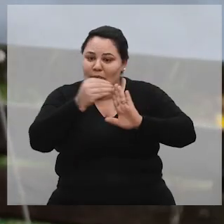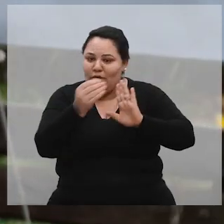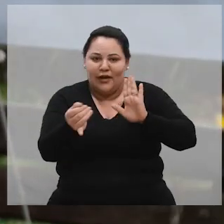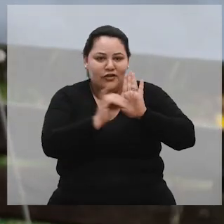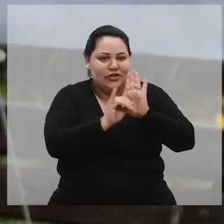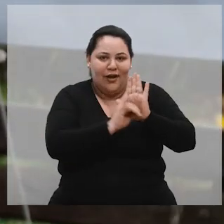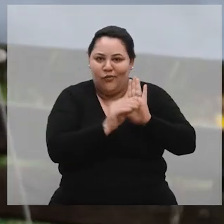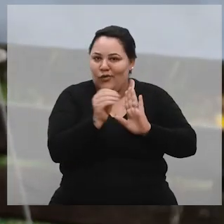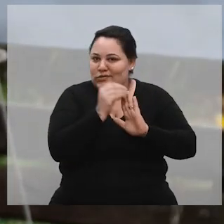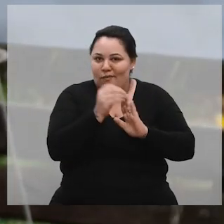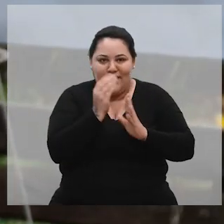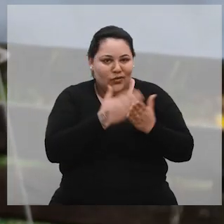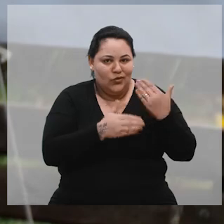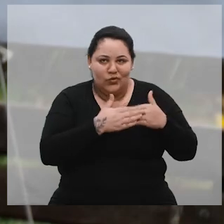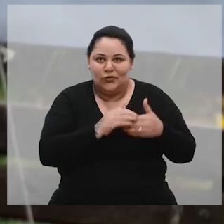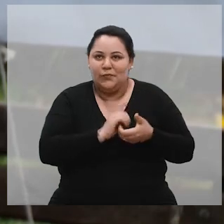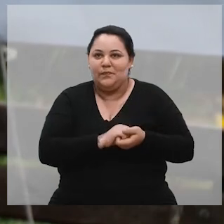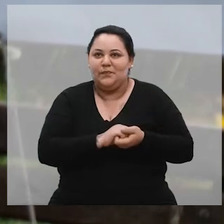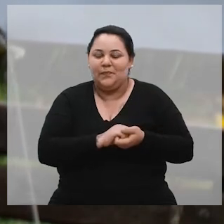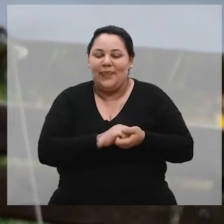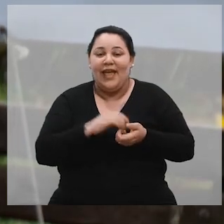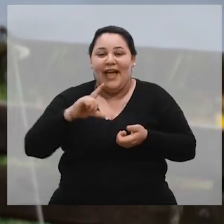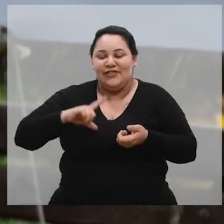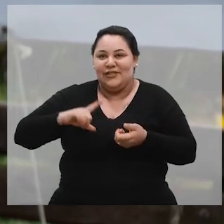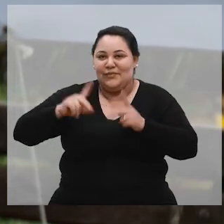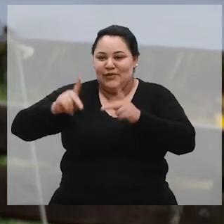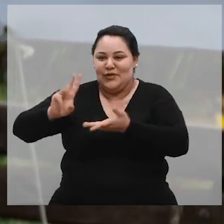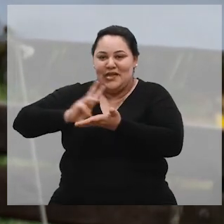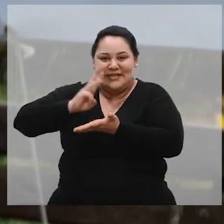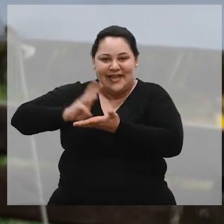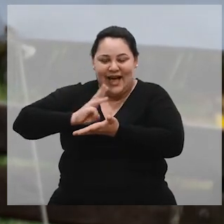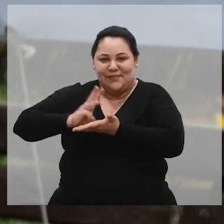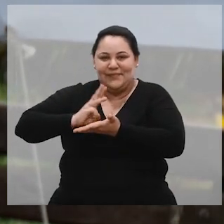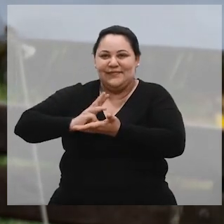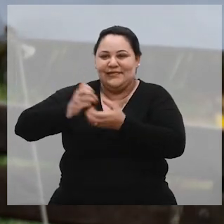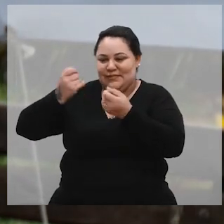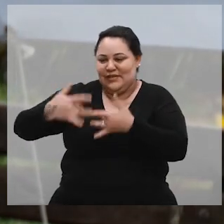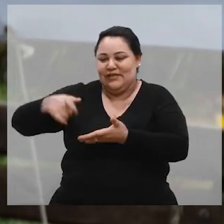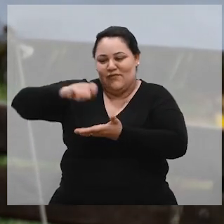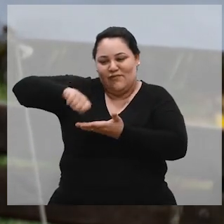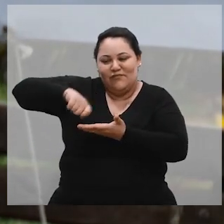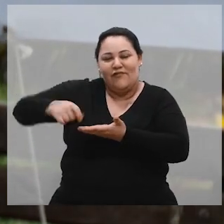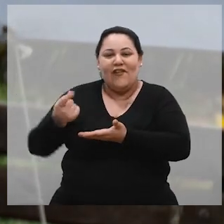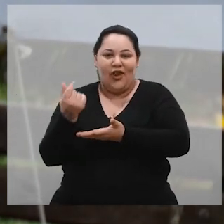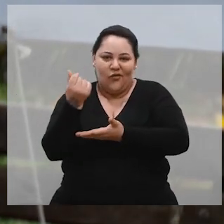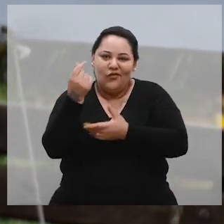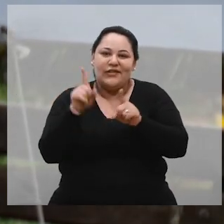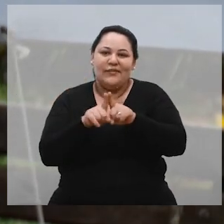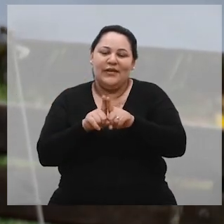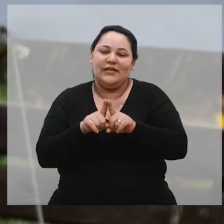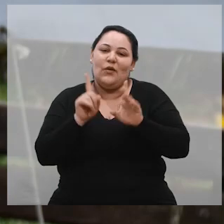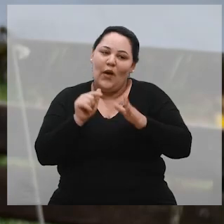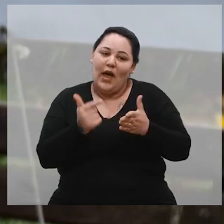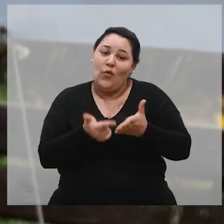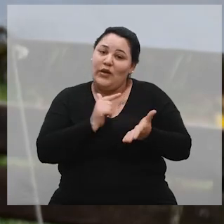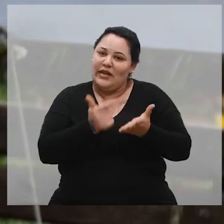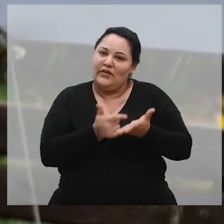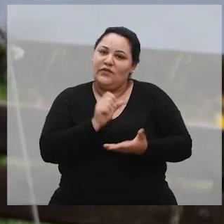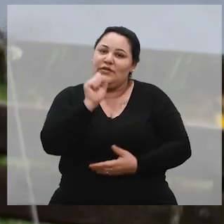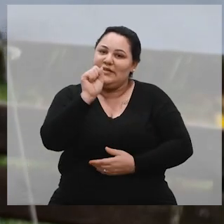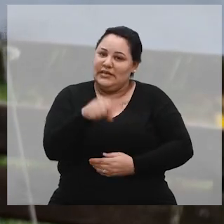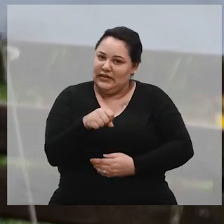os orçamentos, enfim. Aí era o Jonas no WhatsApp me passando valores. Então é um livro